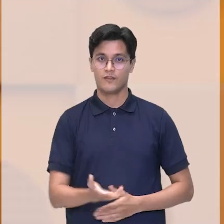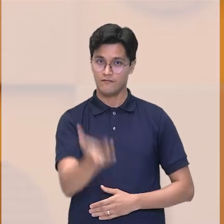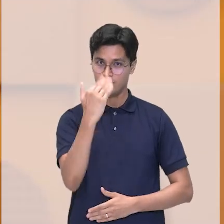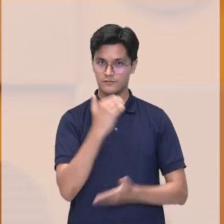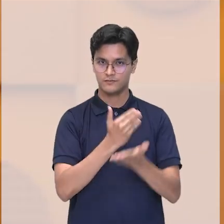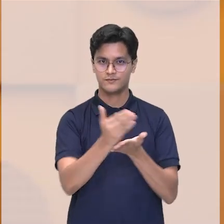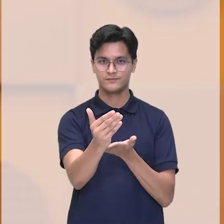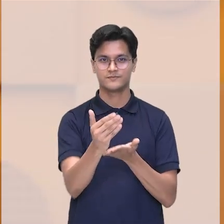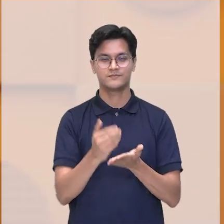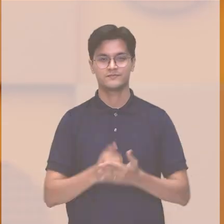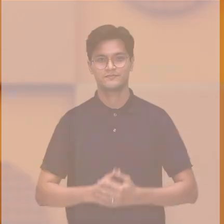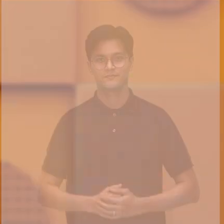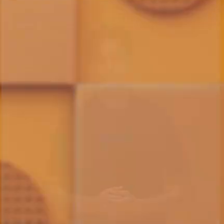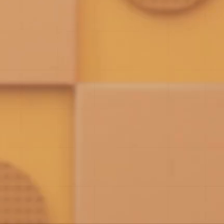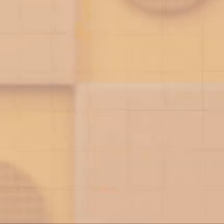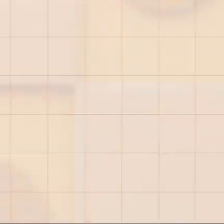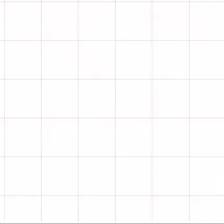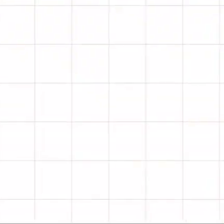lá?